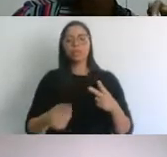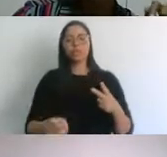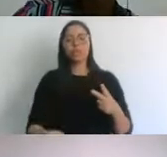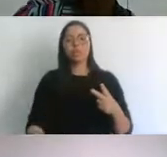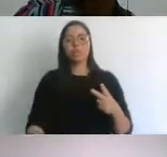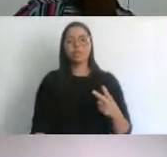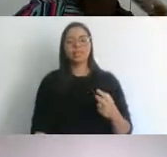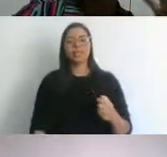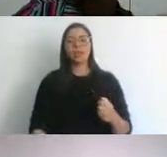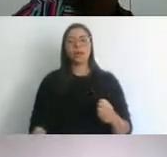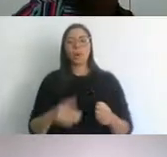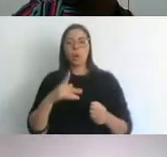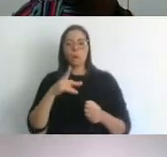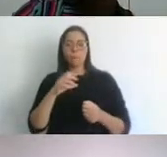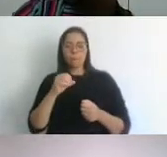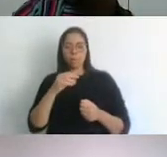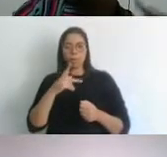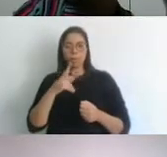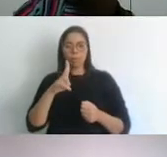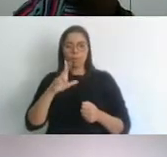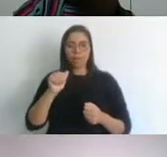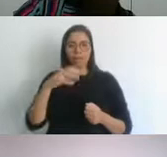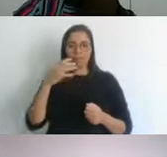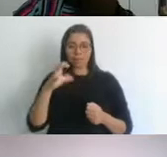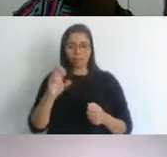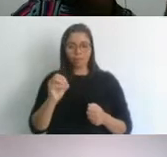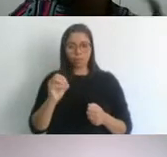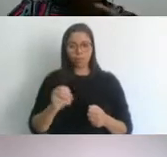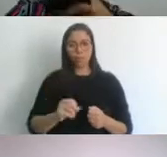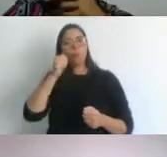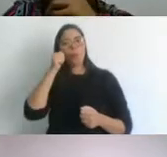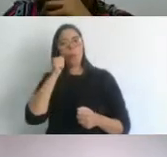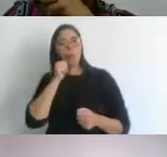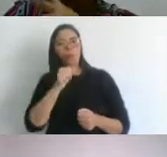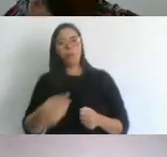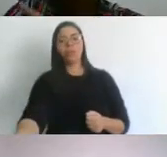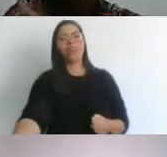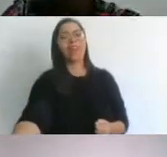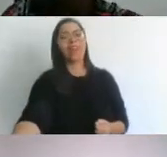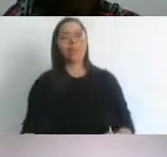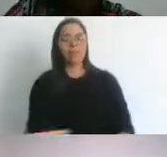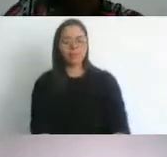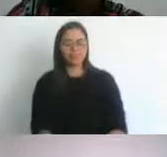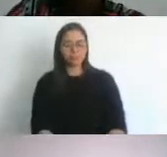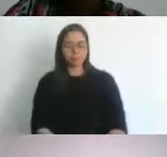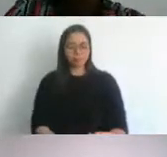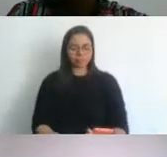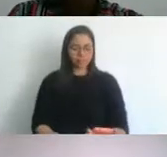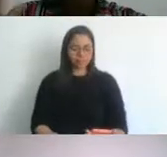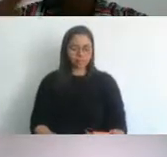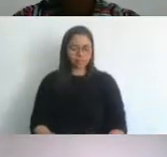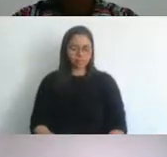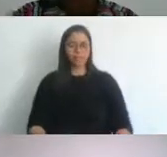que a compilação de todo o trabalho da lélia Gonzalez que vai ser a mulher que vai pensar amanhecer Candida diamétrica unidade é um conceito da